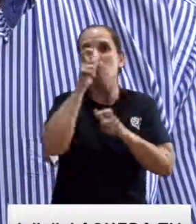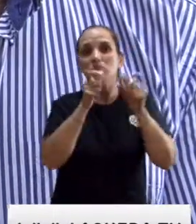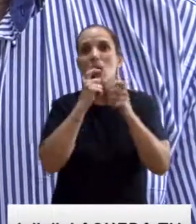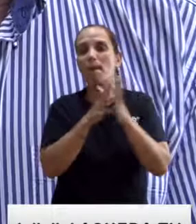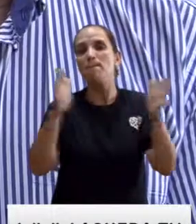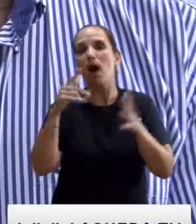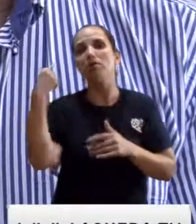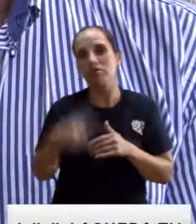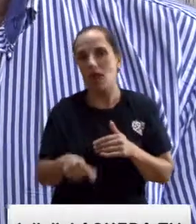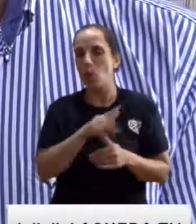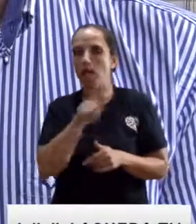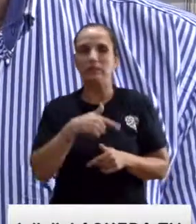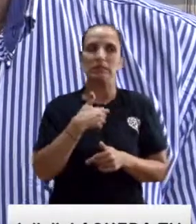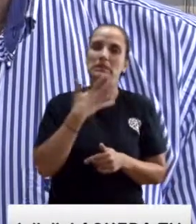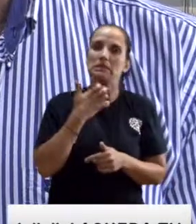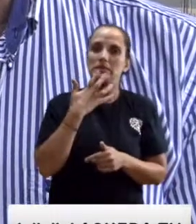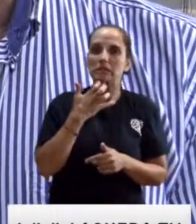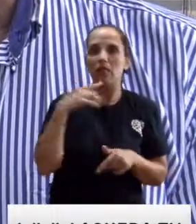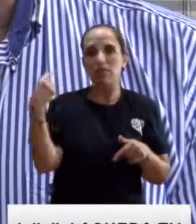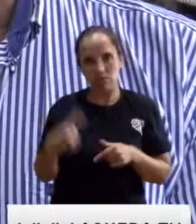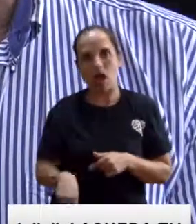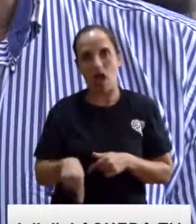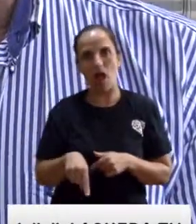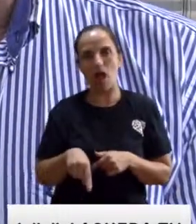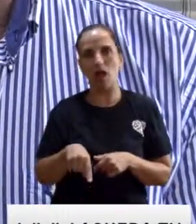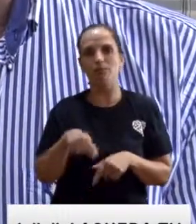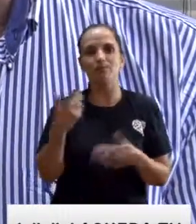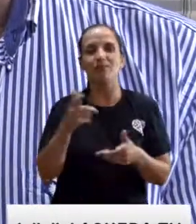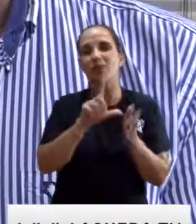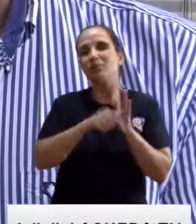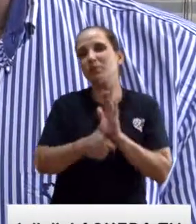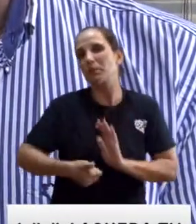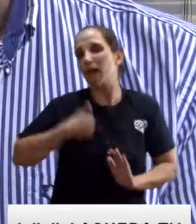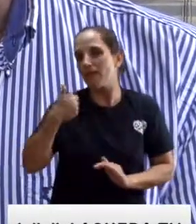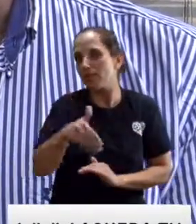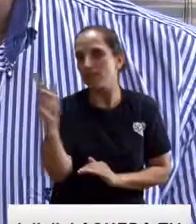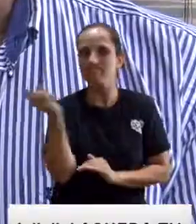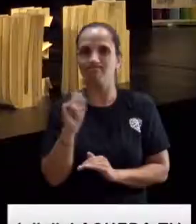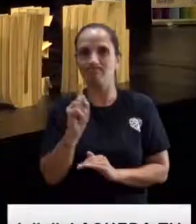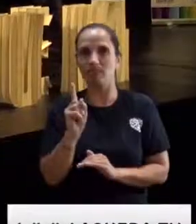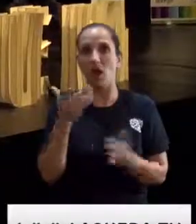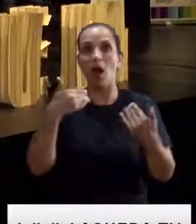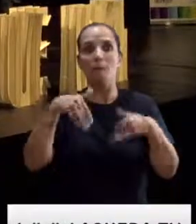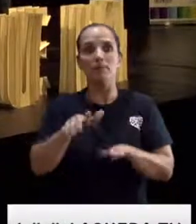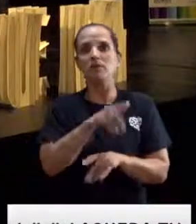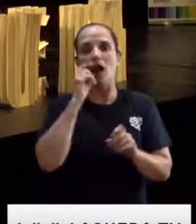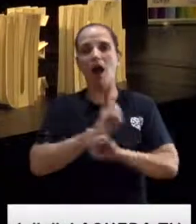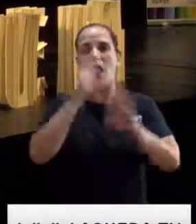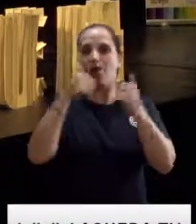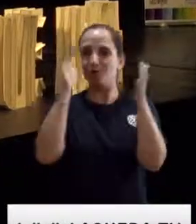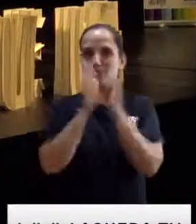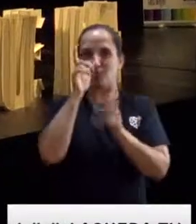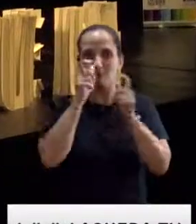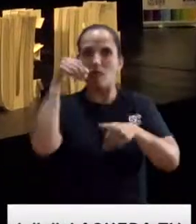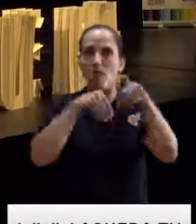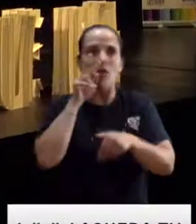menor população, tínhamos um bocado de receio de não ser um dos projetos vencedores. Mas é claro que acho que todos os